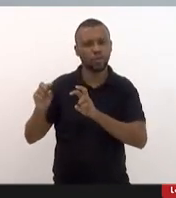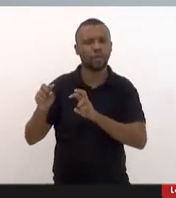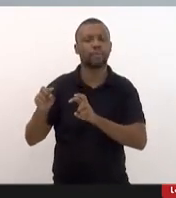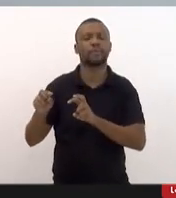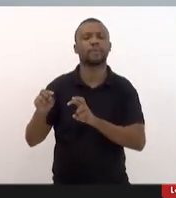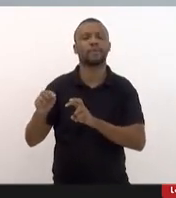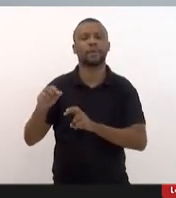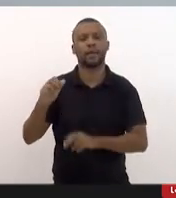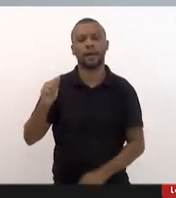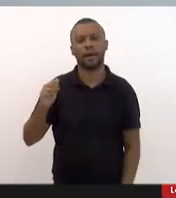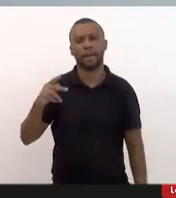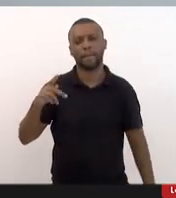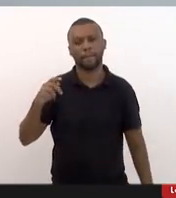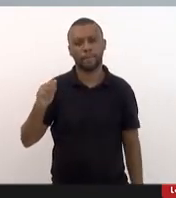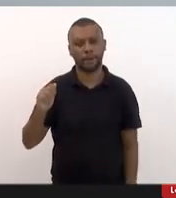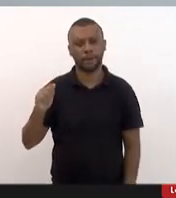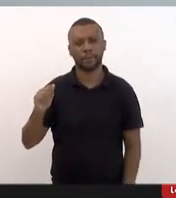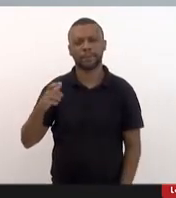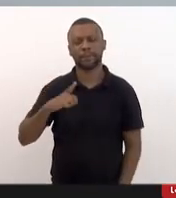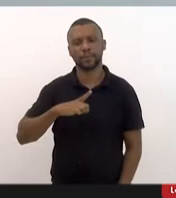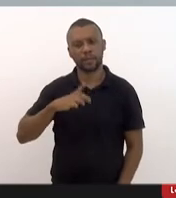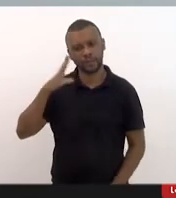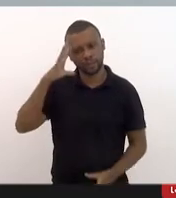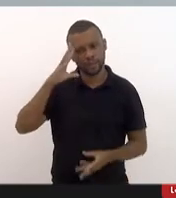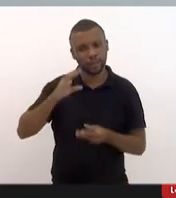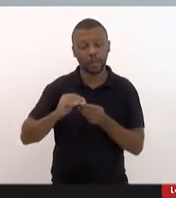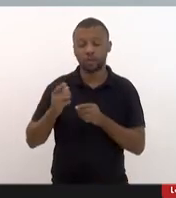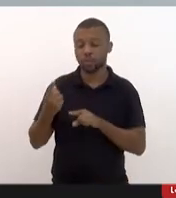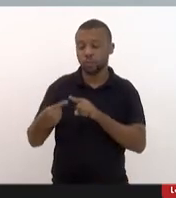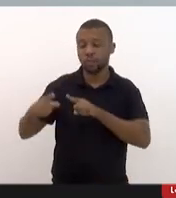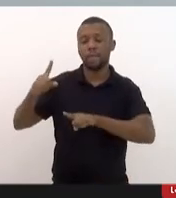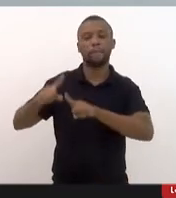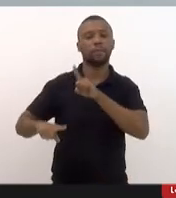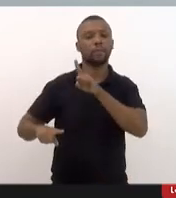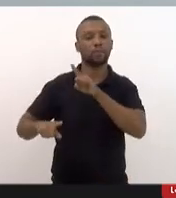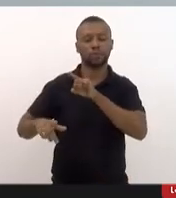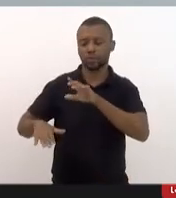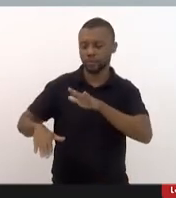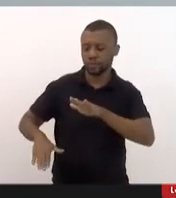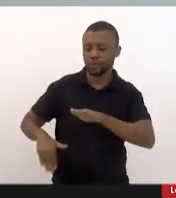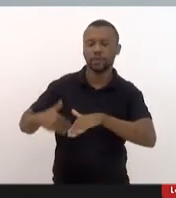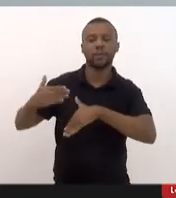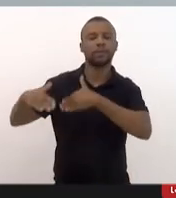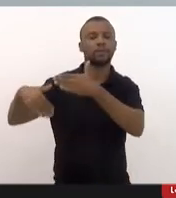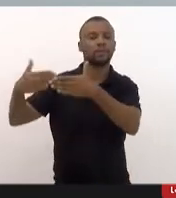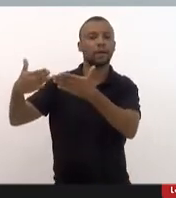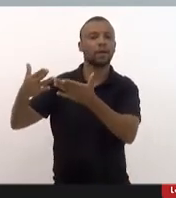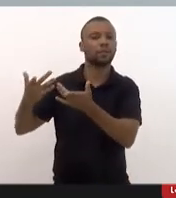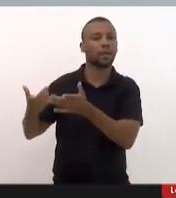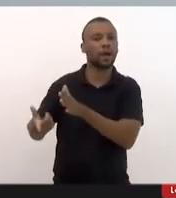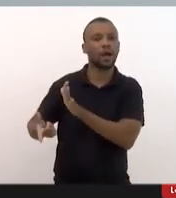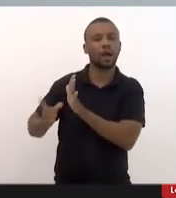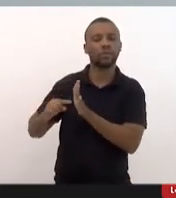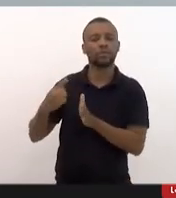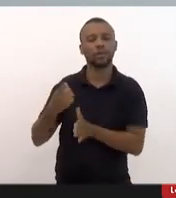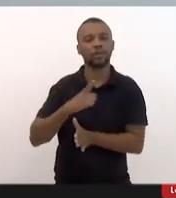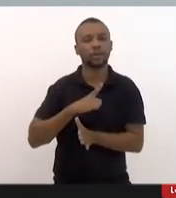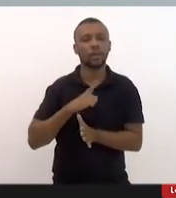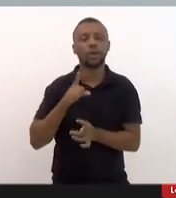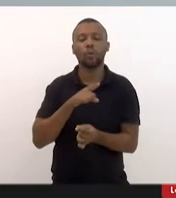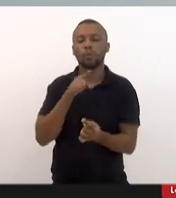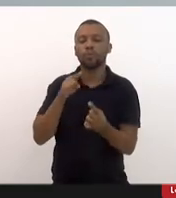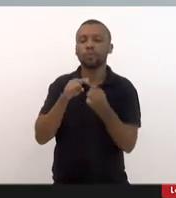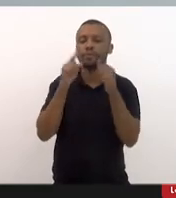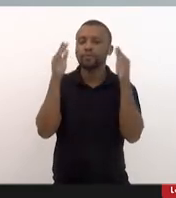né, a respeito do crescimento, do desenvolvimento, e qual seria, porque antes era para um